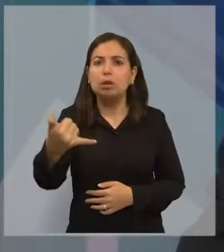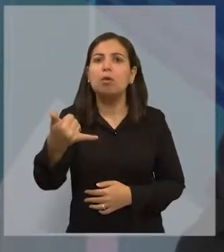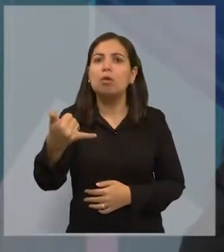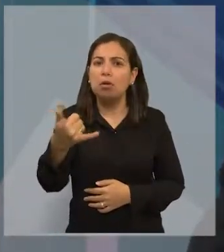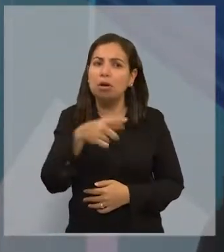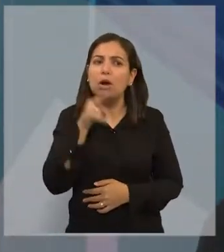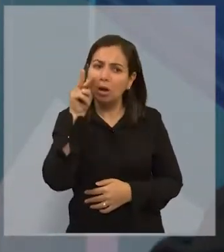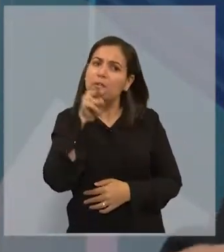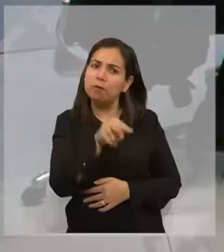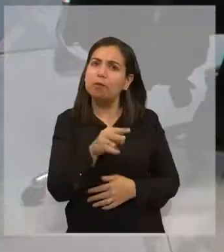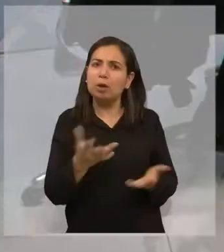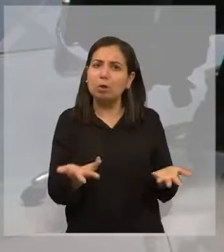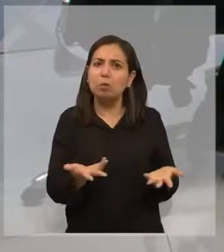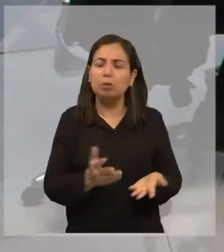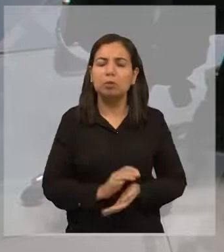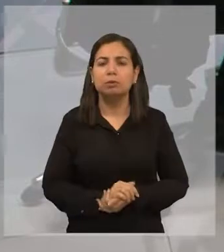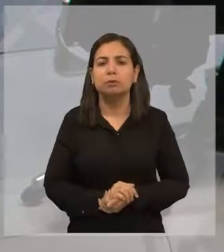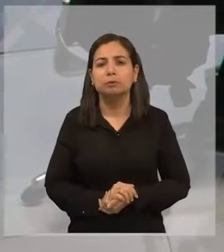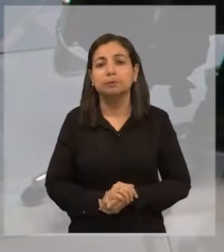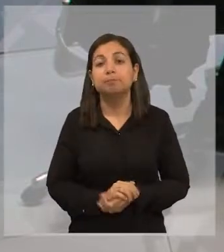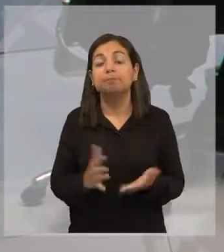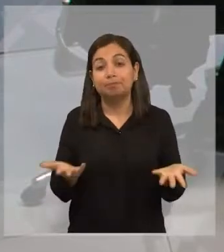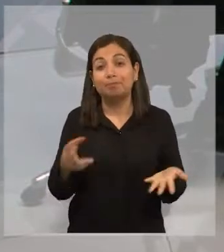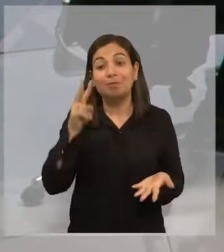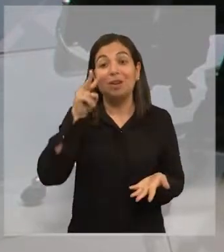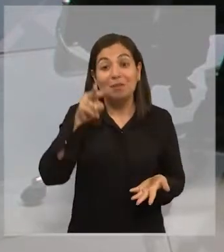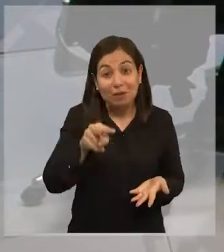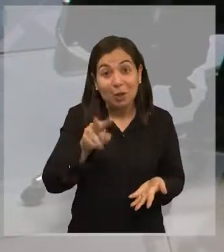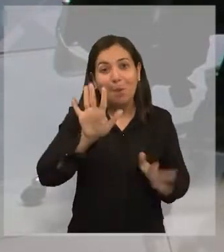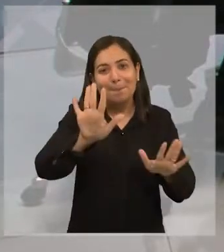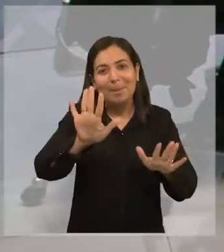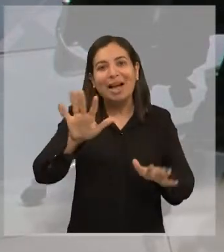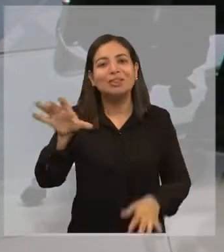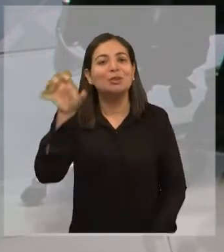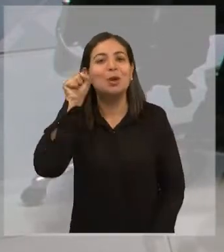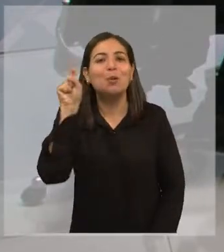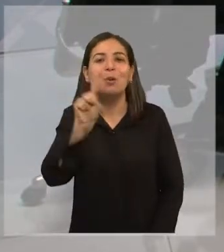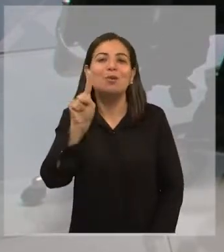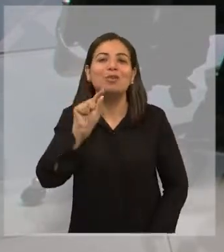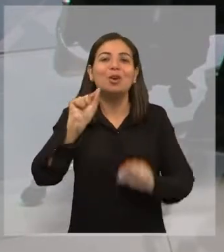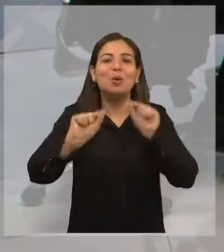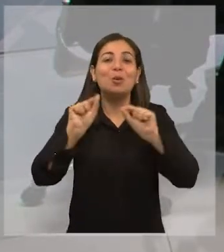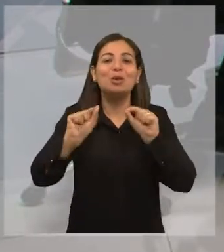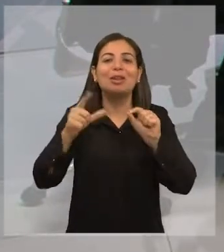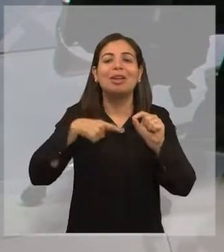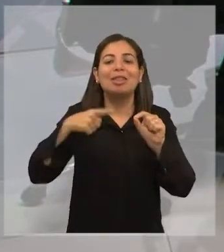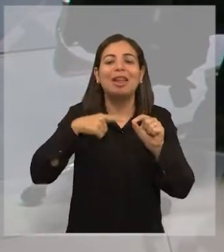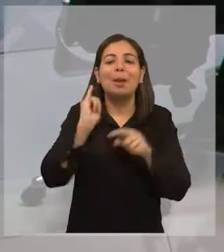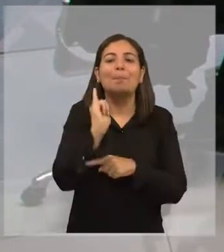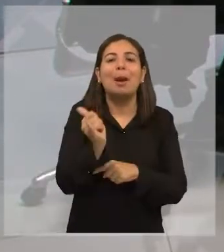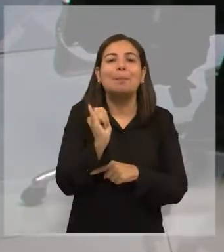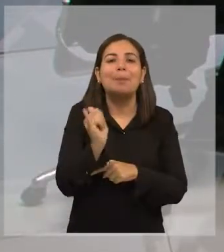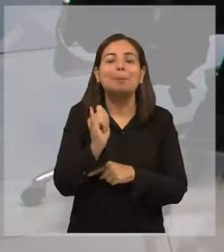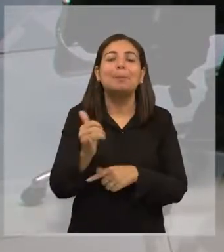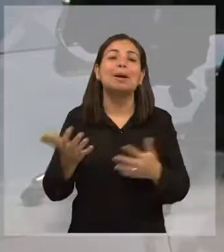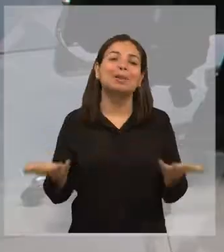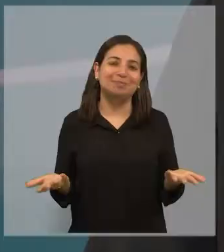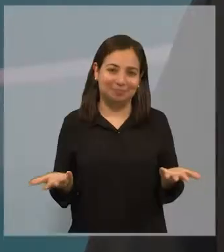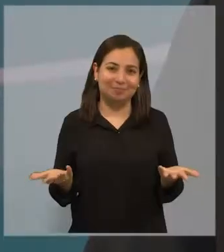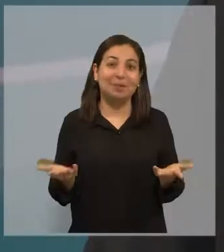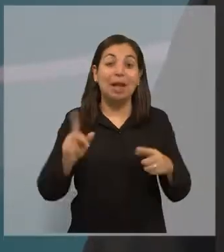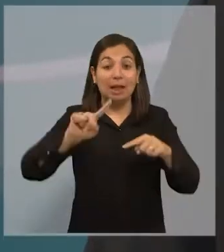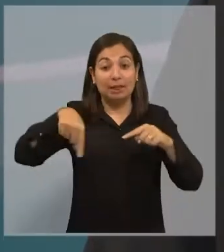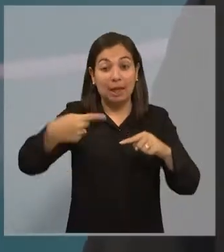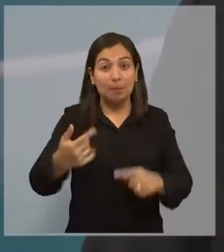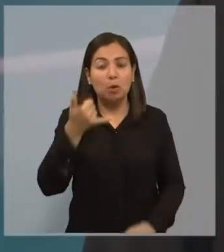dado. Aí o ministro disse, você ouviu o que ele disse, mas não ouviu os meus argumentos e tal. Deve ter dito, presidente, não dá, se a gente fizer isso aí. Mas mesmo